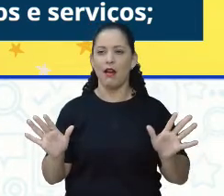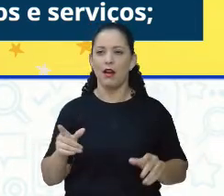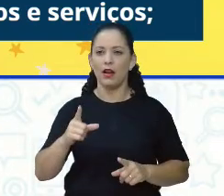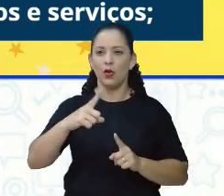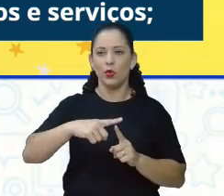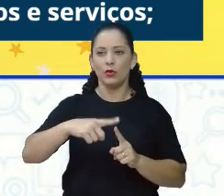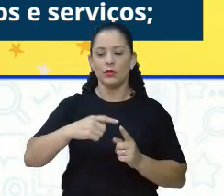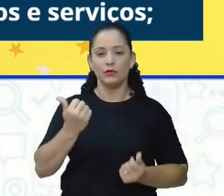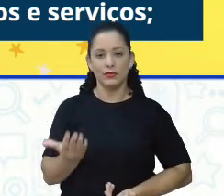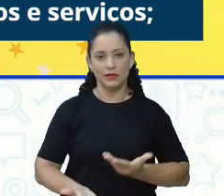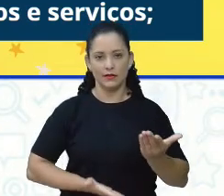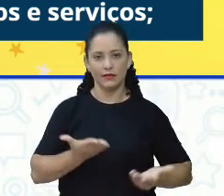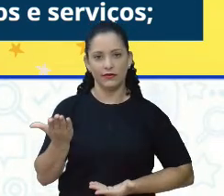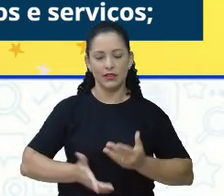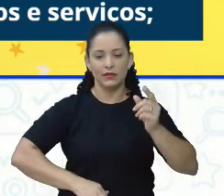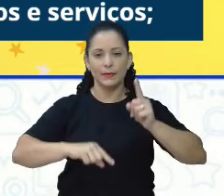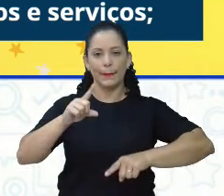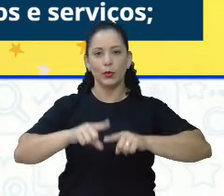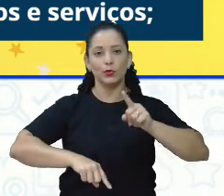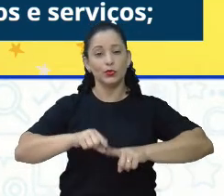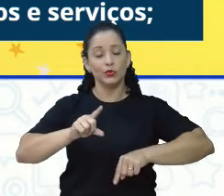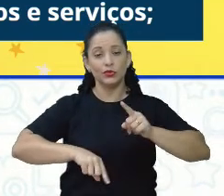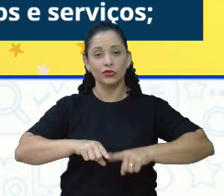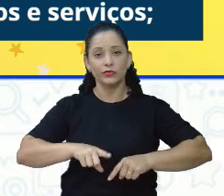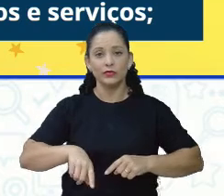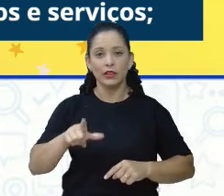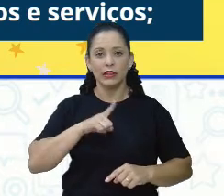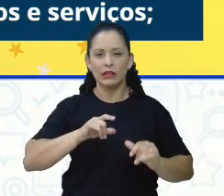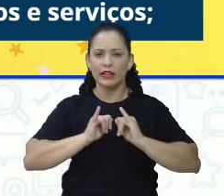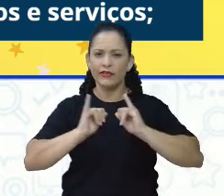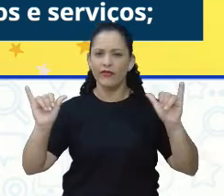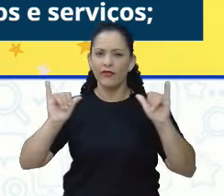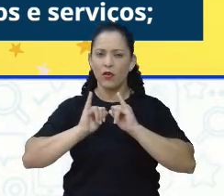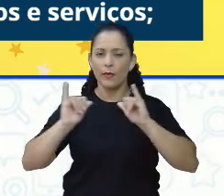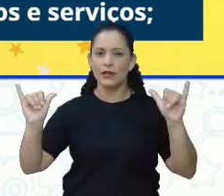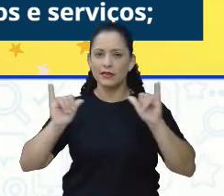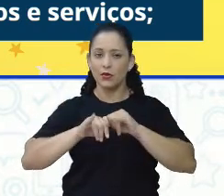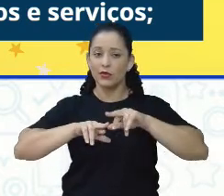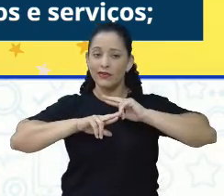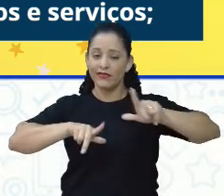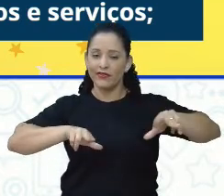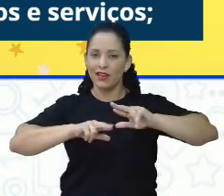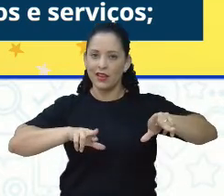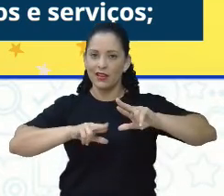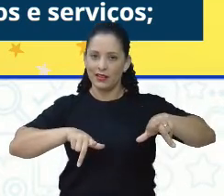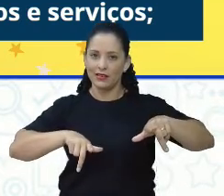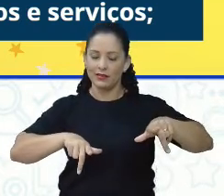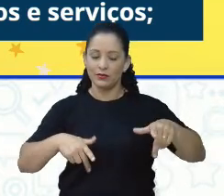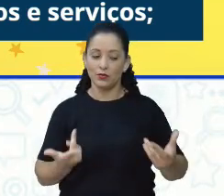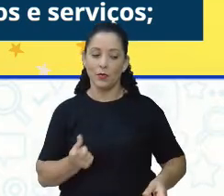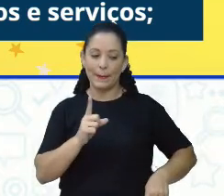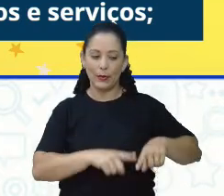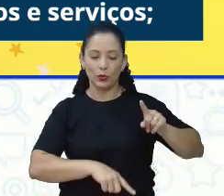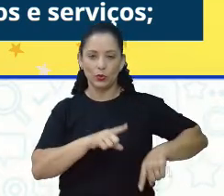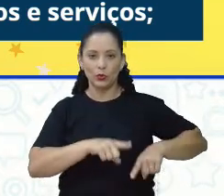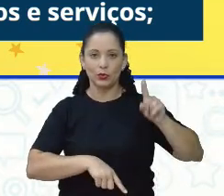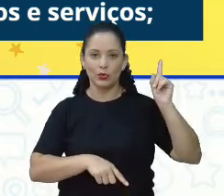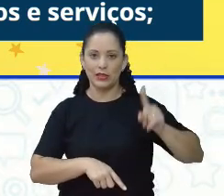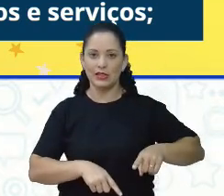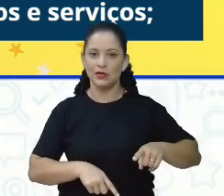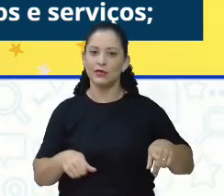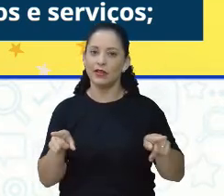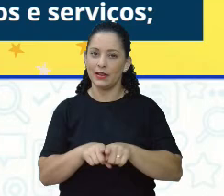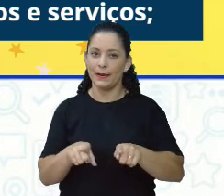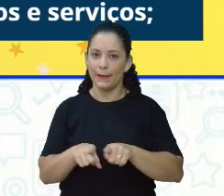feitura, característica, composição. Então, se tem alguma informação ali que não condiz com a realidade do produto, isso também é revalido